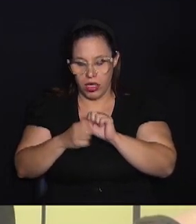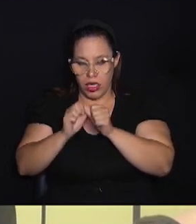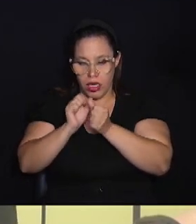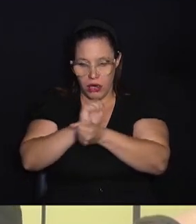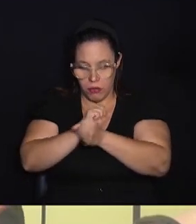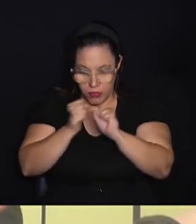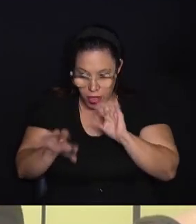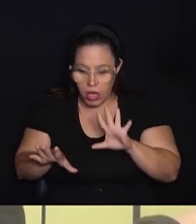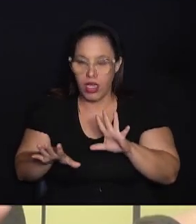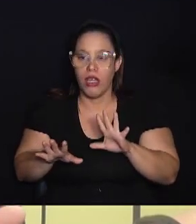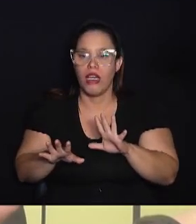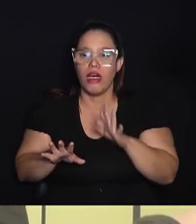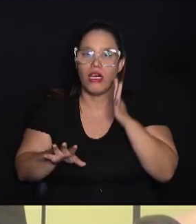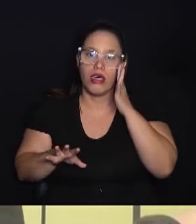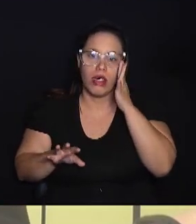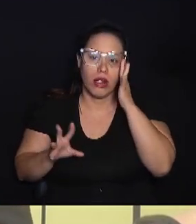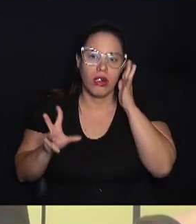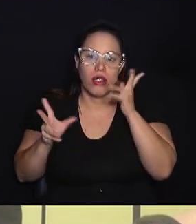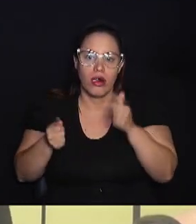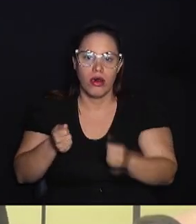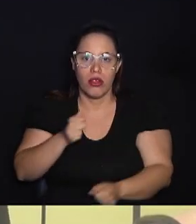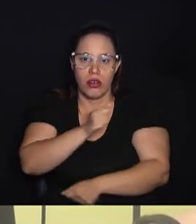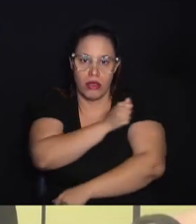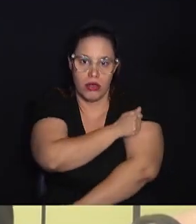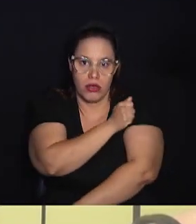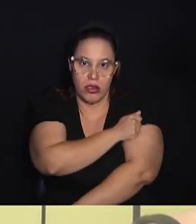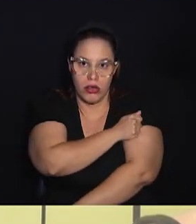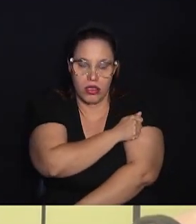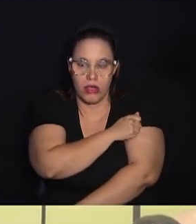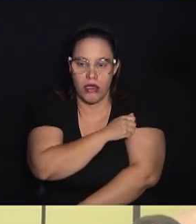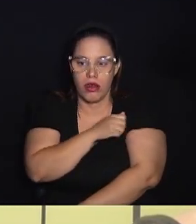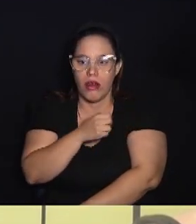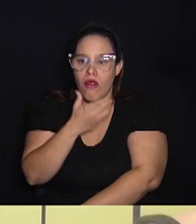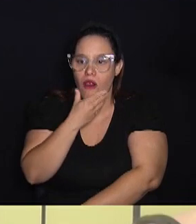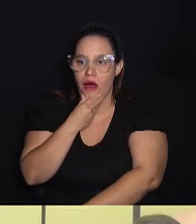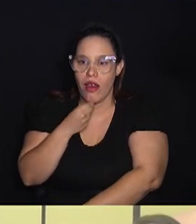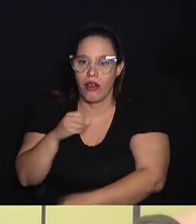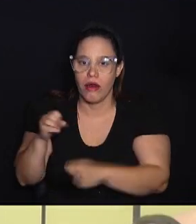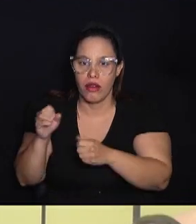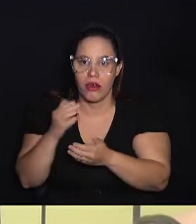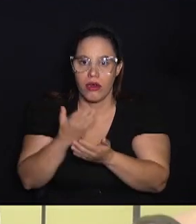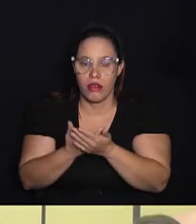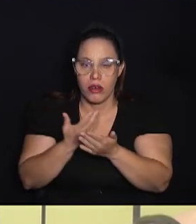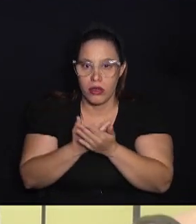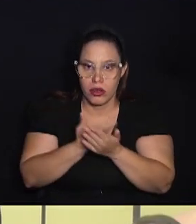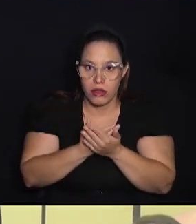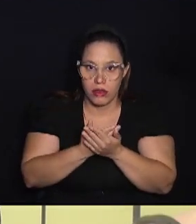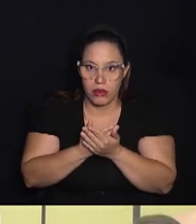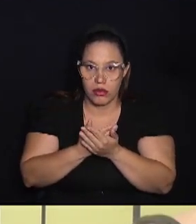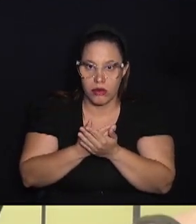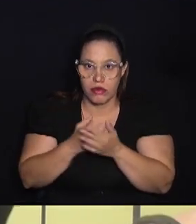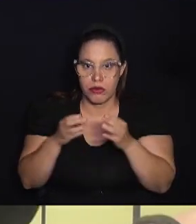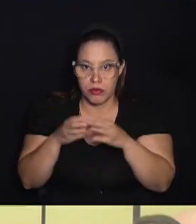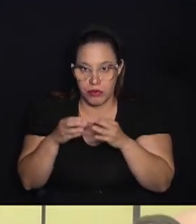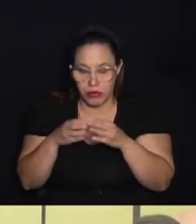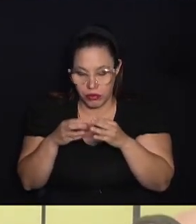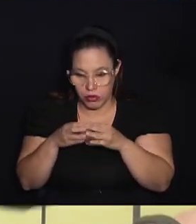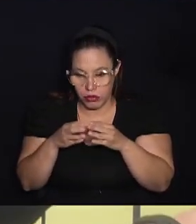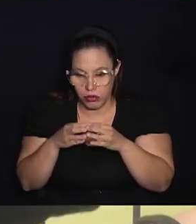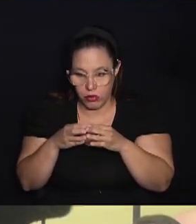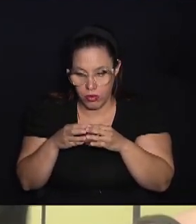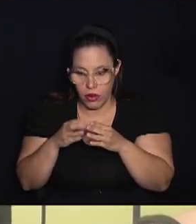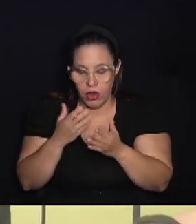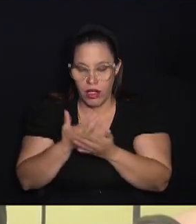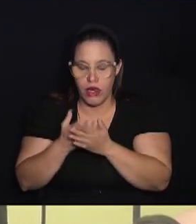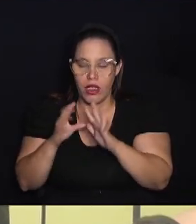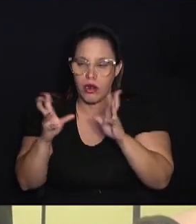e tenho a maioria dos meus alunos são homens e a gente trabalha nas aulas em grupo mesmo que sejam aulas generalizadas né para um grupo